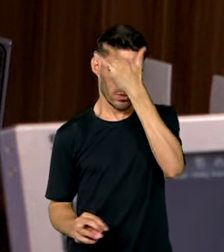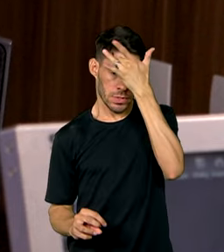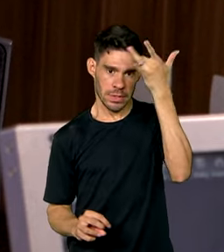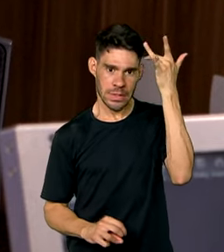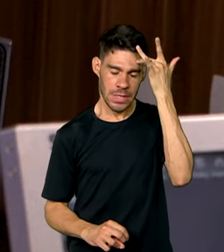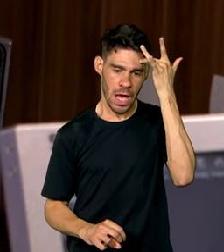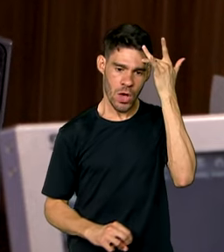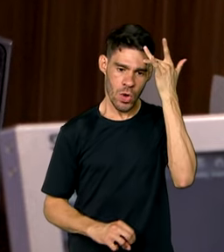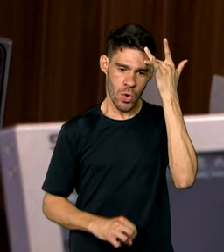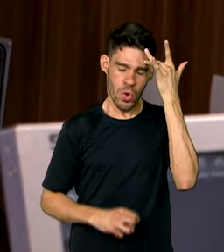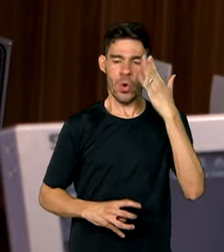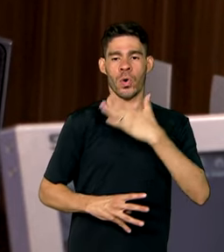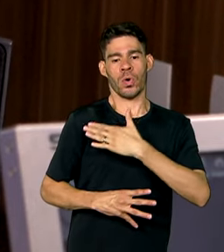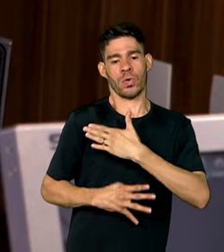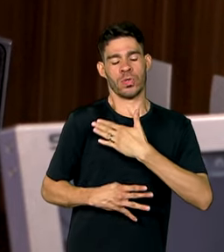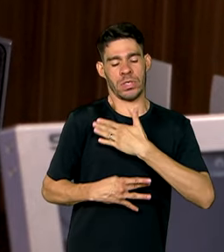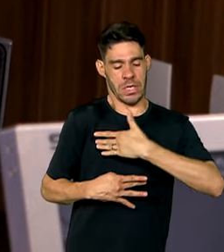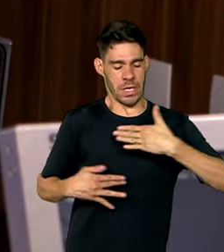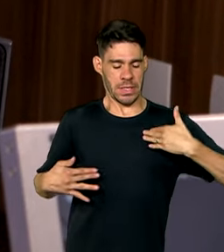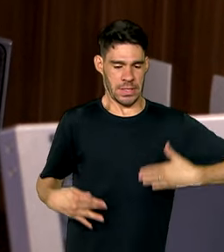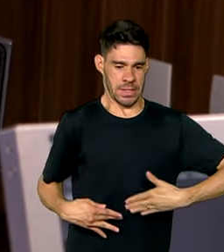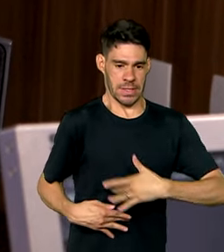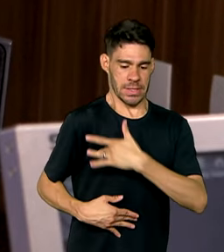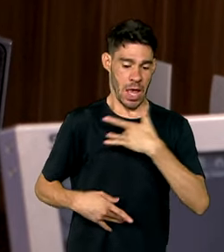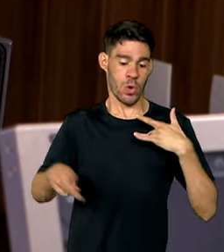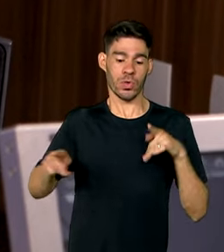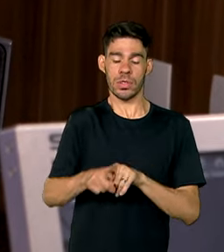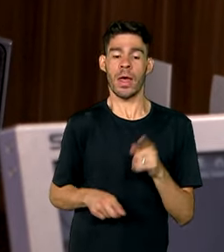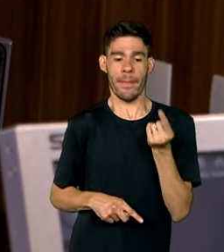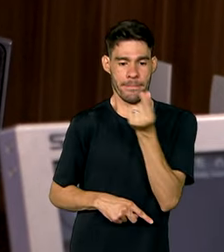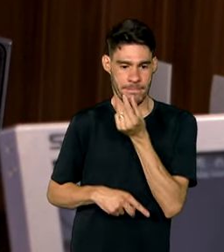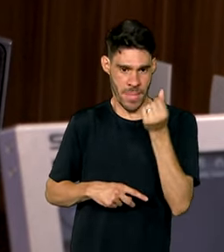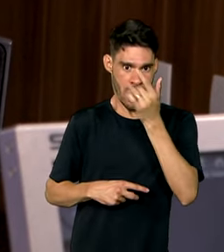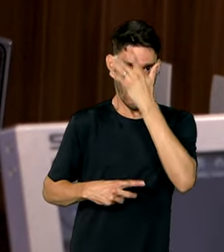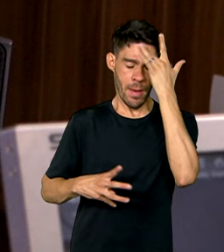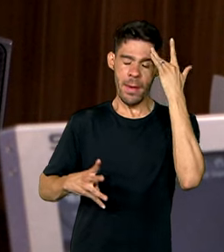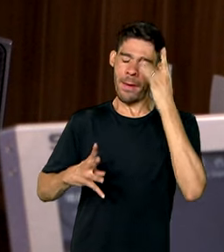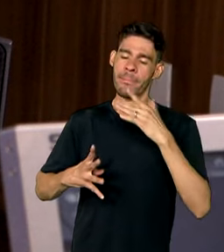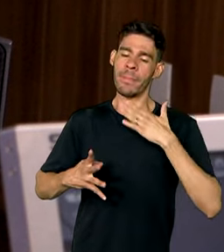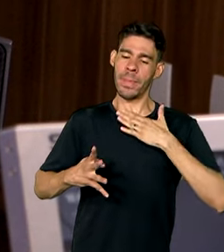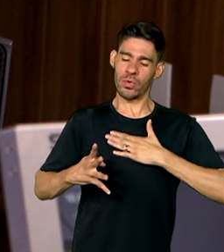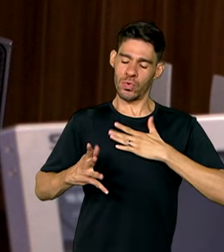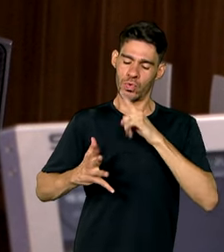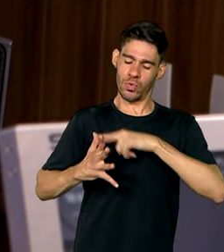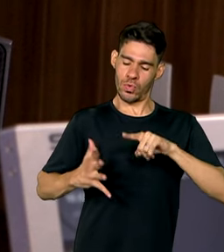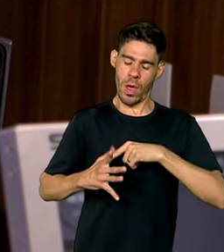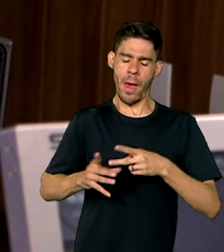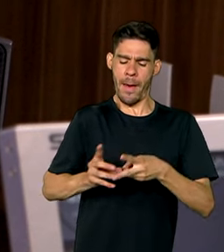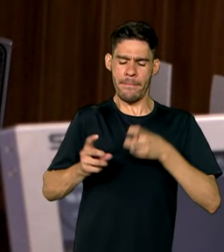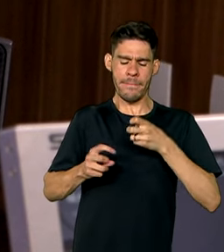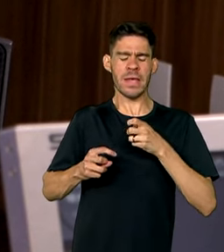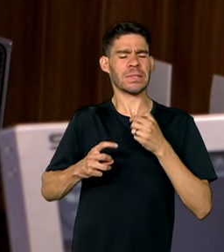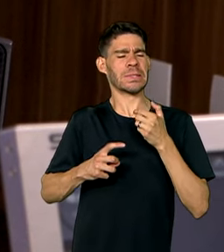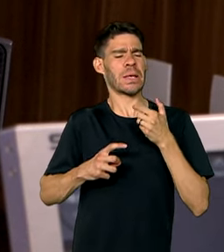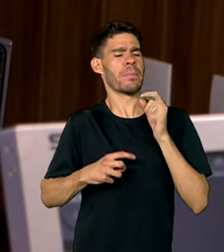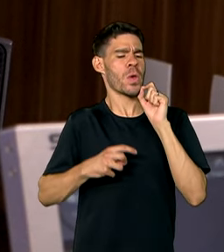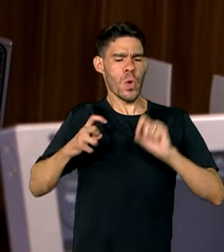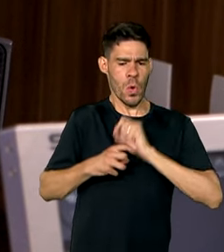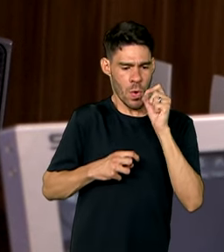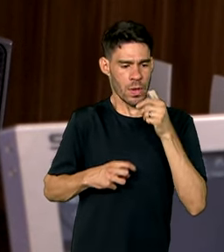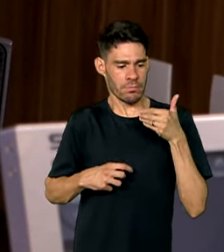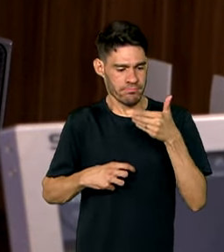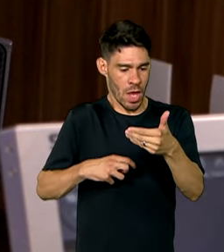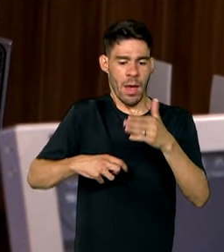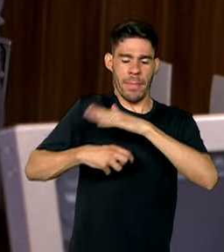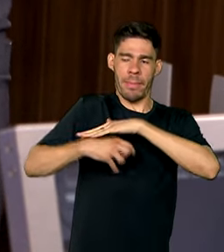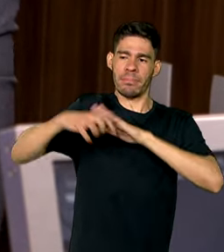saúde física e, sobretudo, financeira também do apostador. O que a gente começou a perceber? É que, a partir do momento